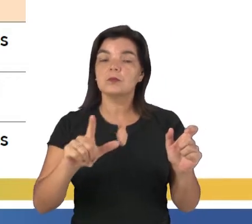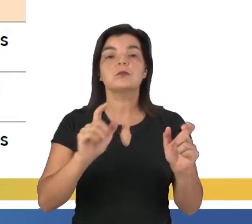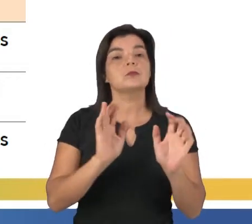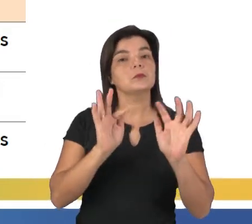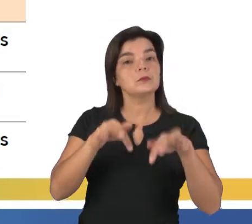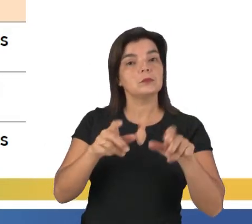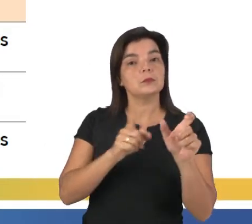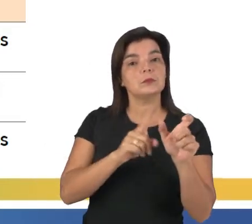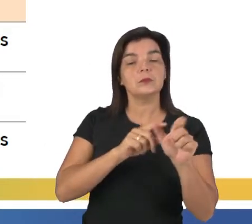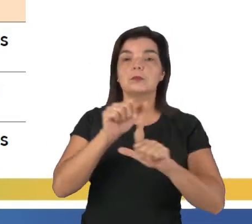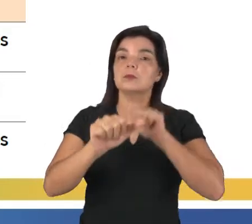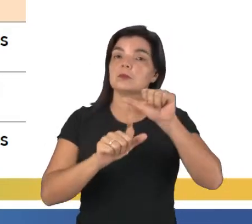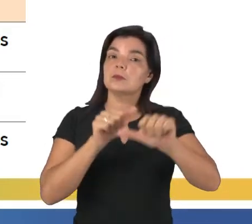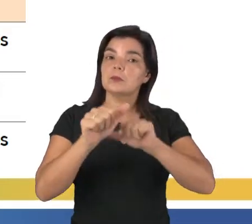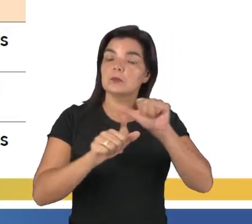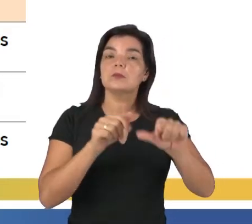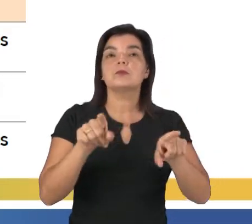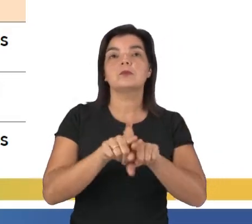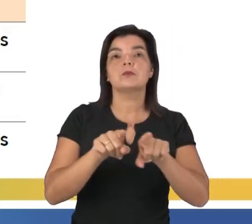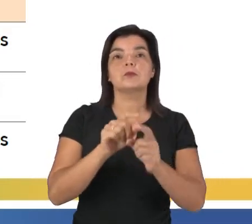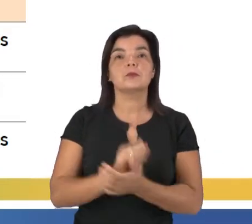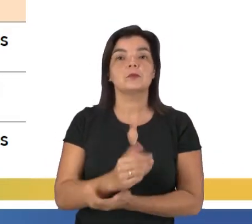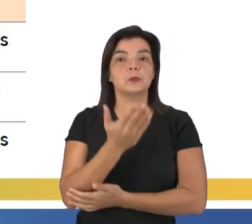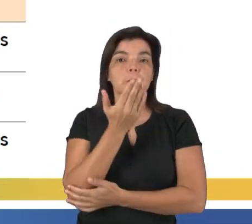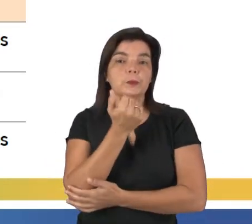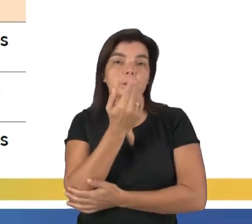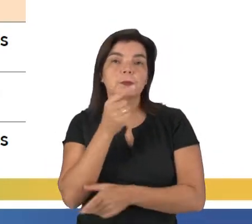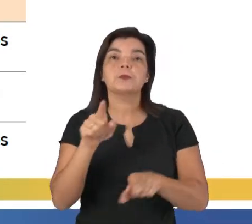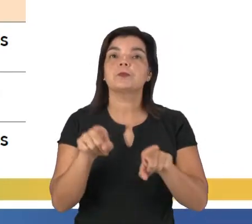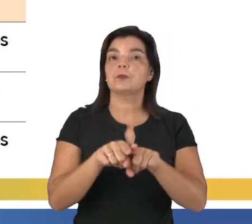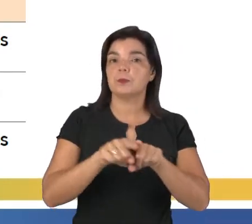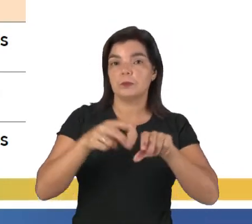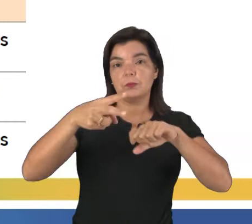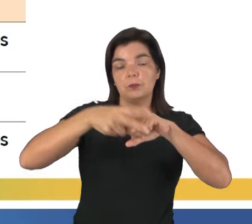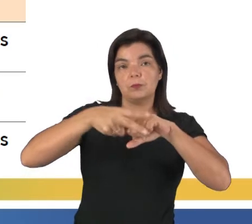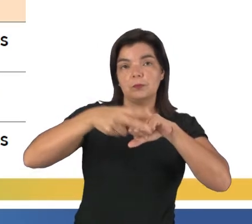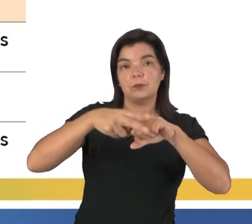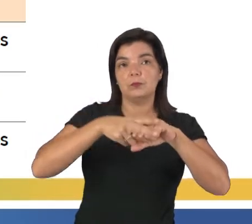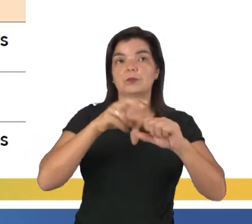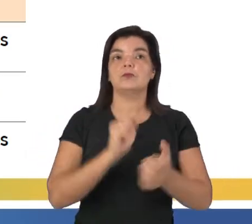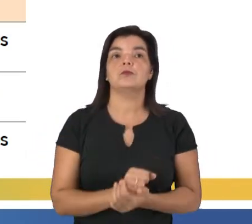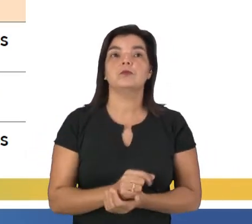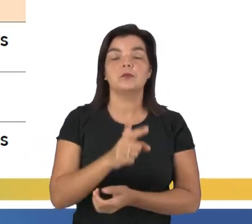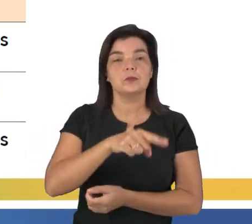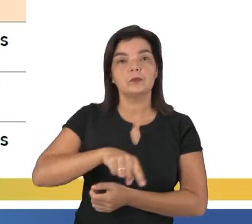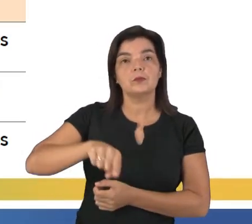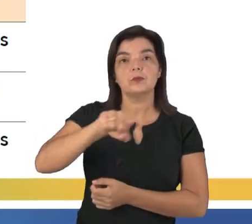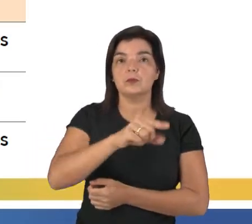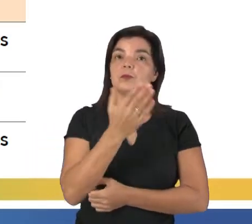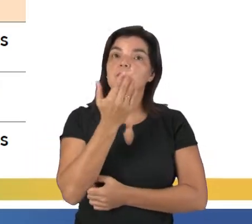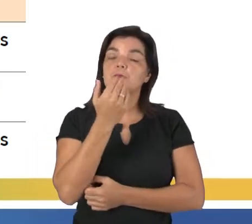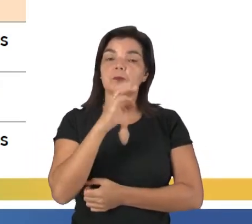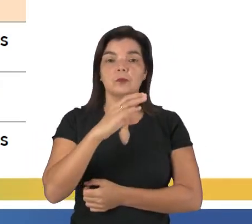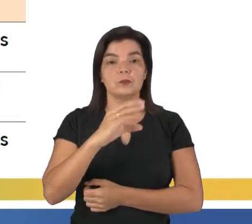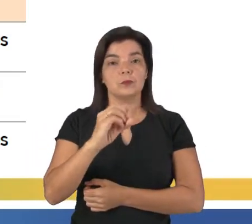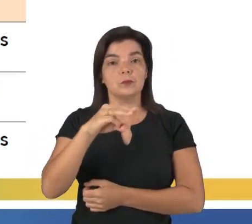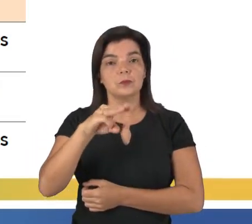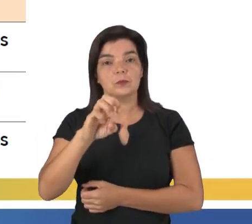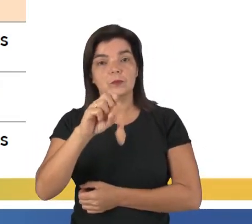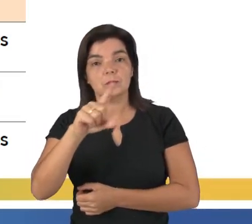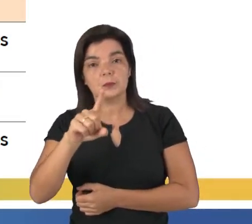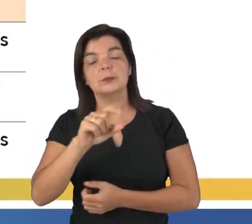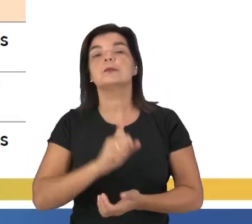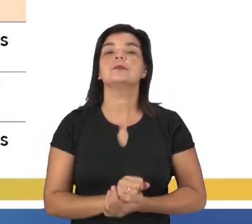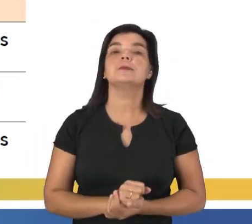as terminações. Ali, eu como, tu comes, ele comes, Nós outros comemos, vós outros comeis, eles ou eles